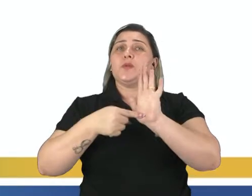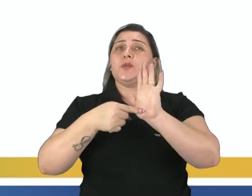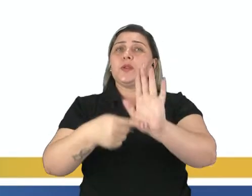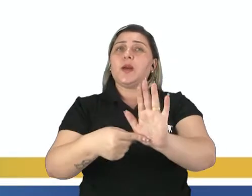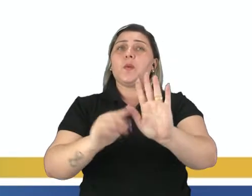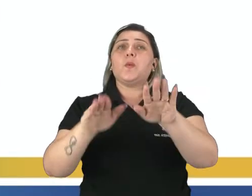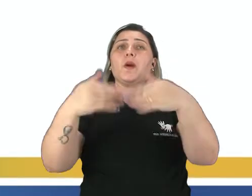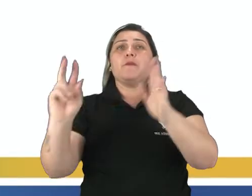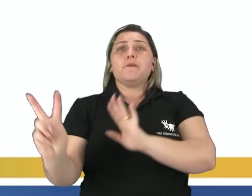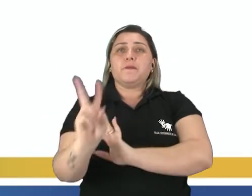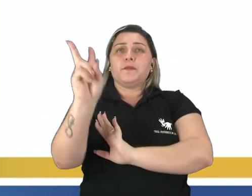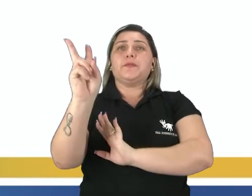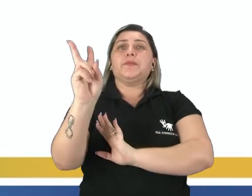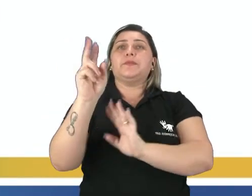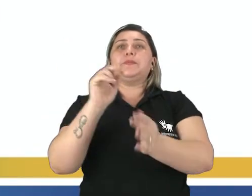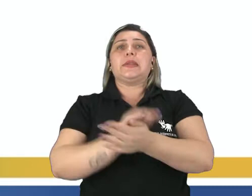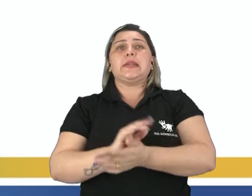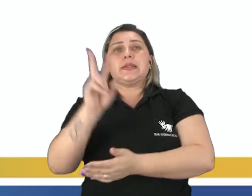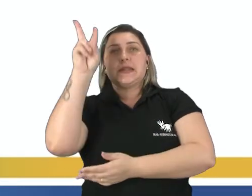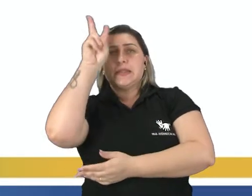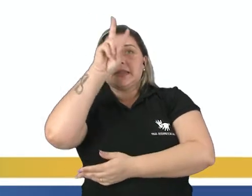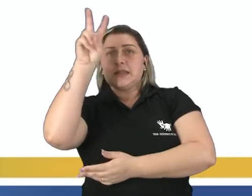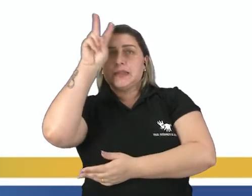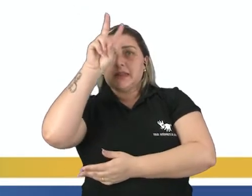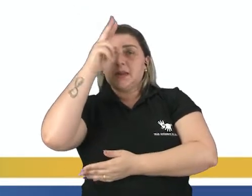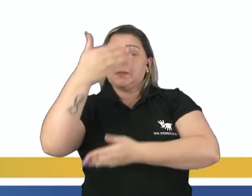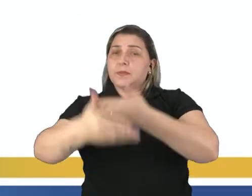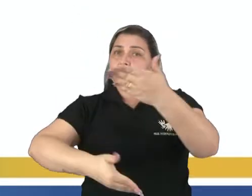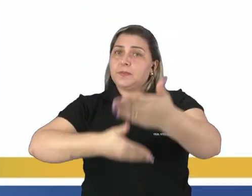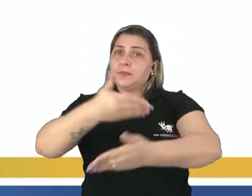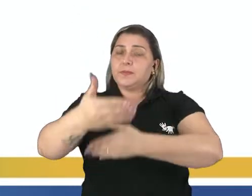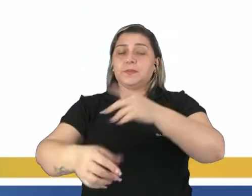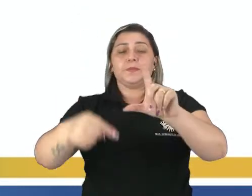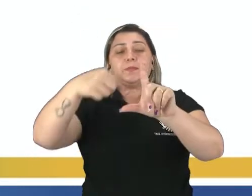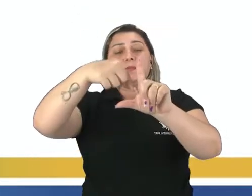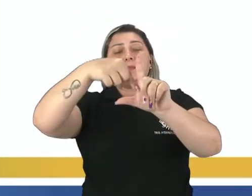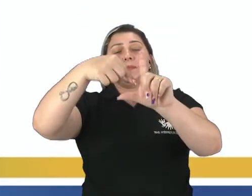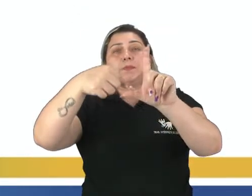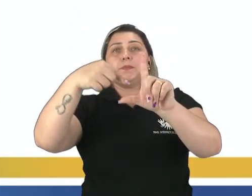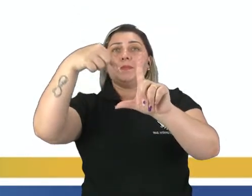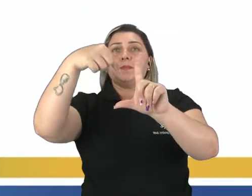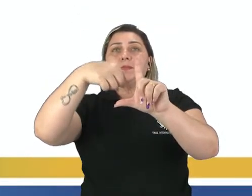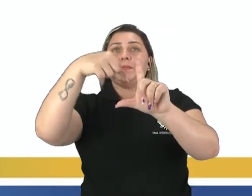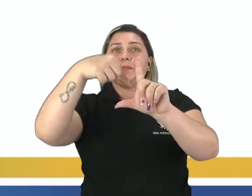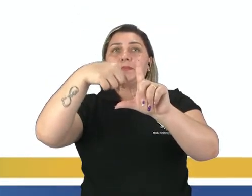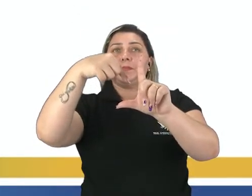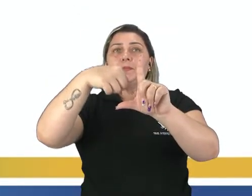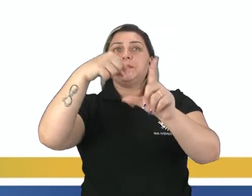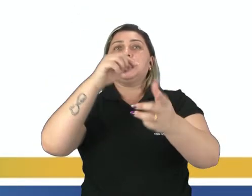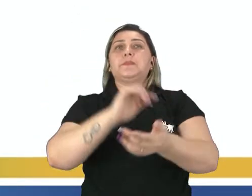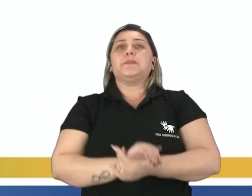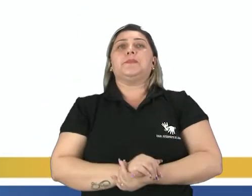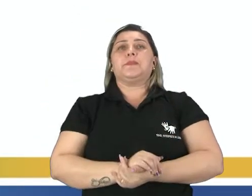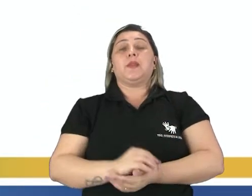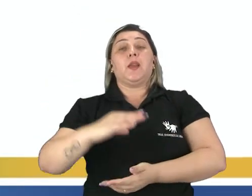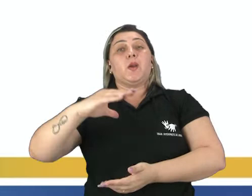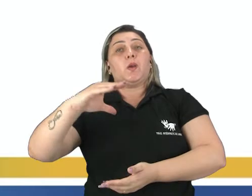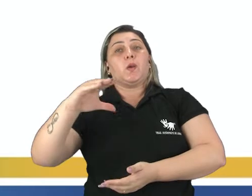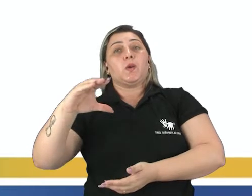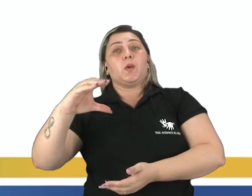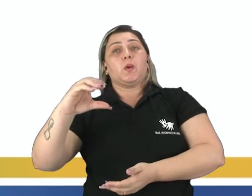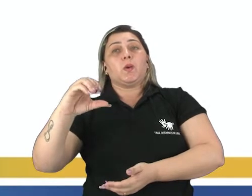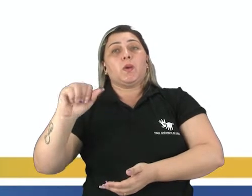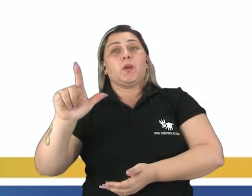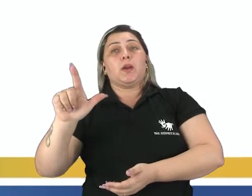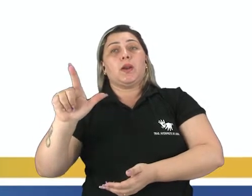nos mostrará qual é esse valor. Então, para tanto, lembre-se sobre as relações envolvendo ângulos